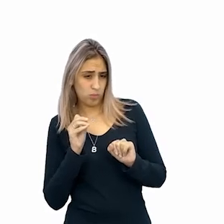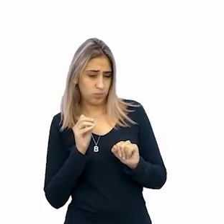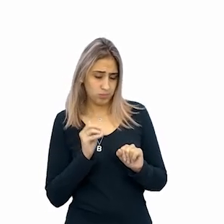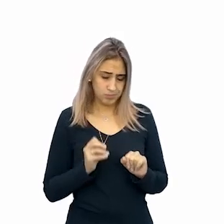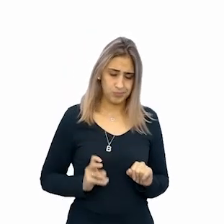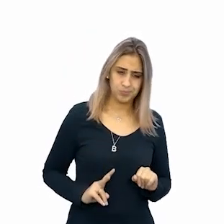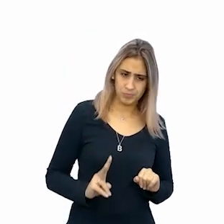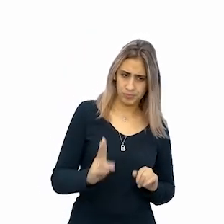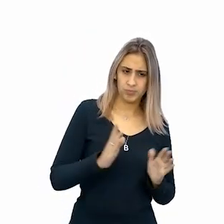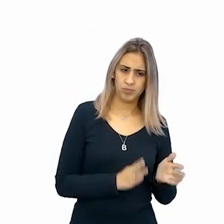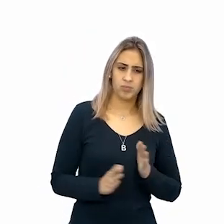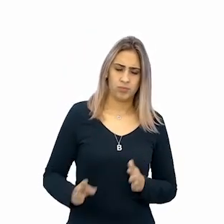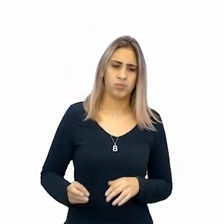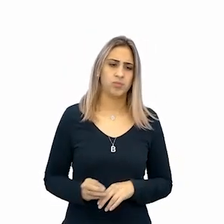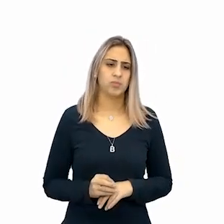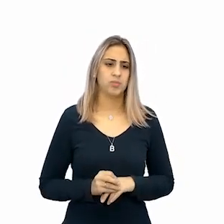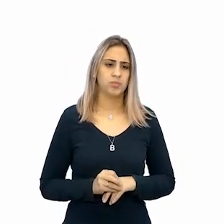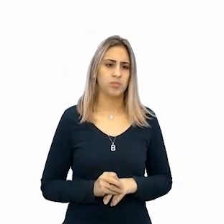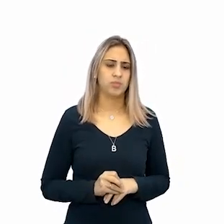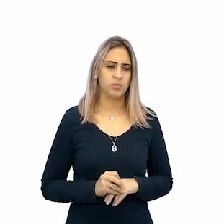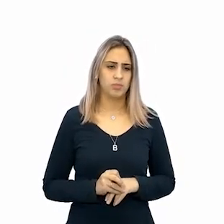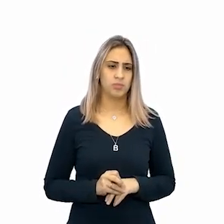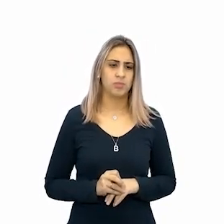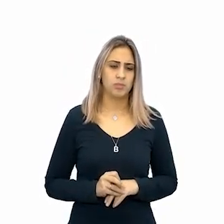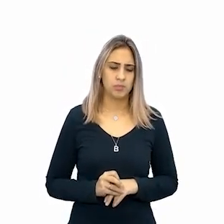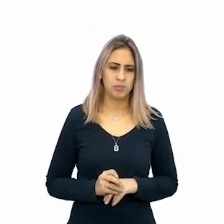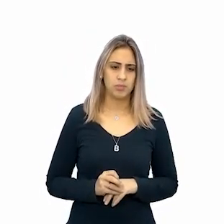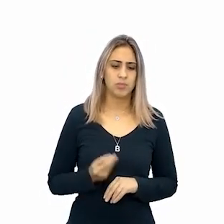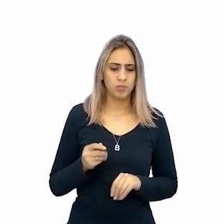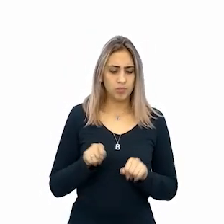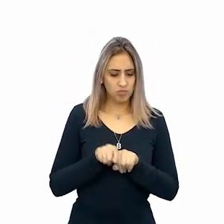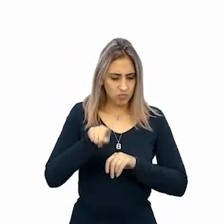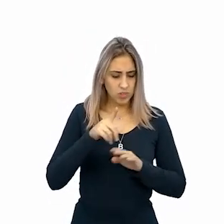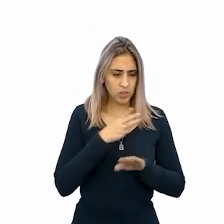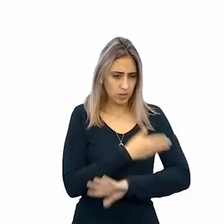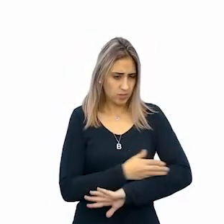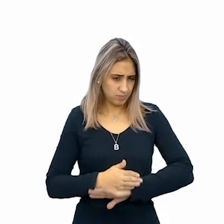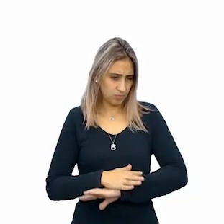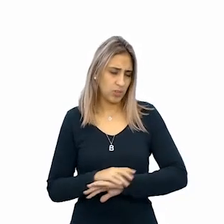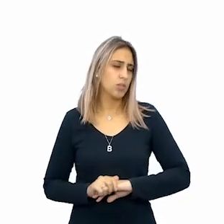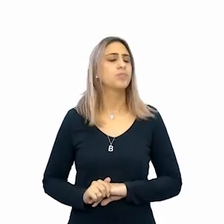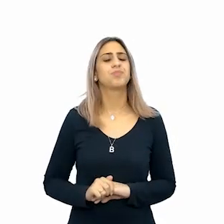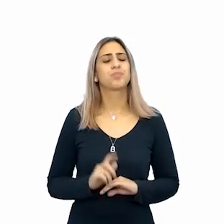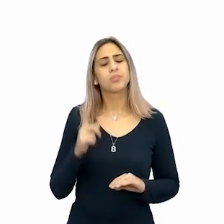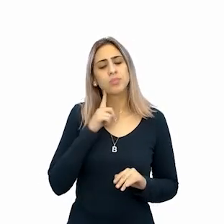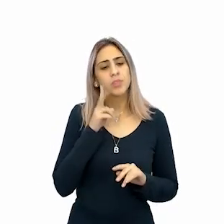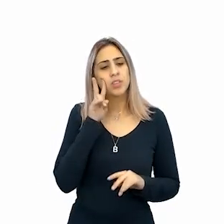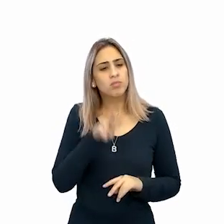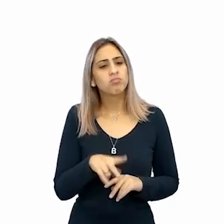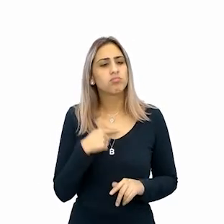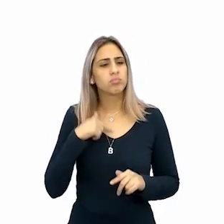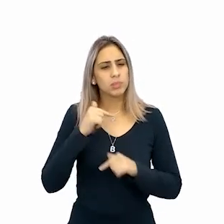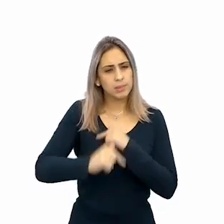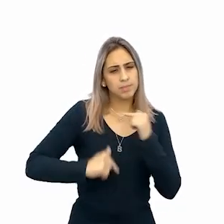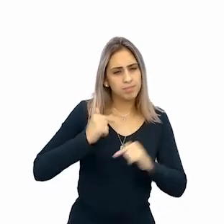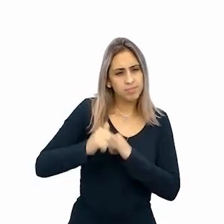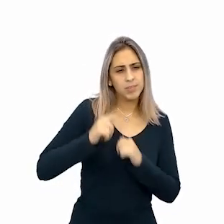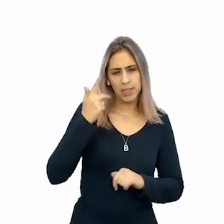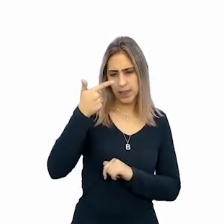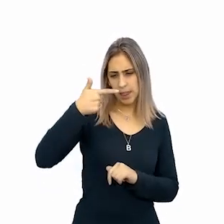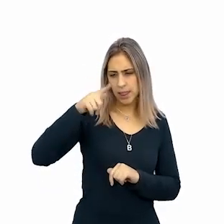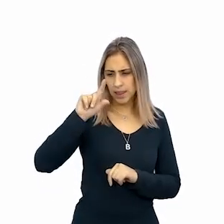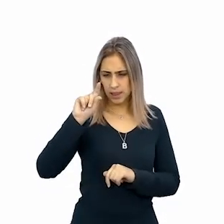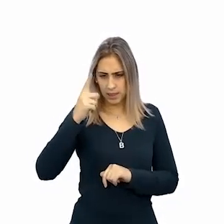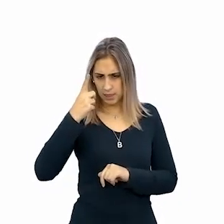dessa sequência. Como foi dito no início da transmissão, vimos que o trabalho dessas 10